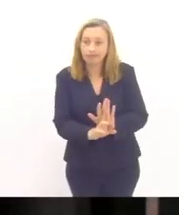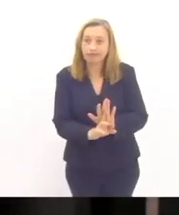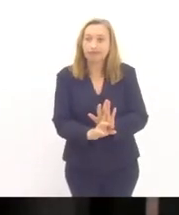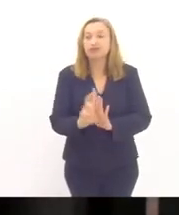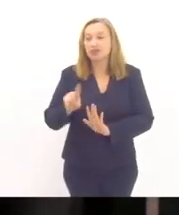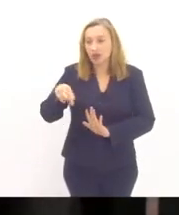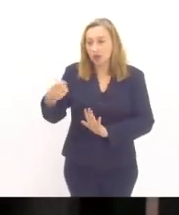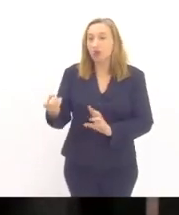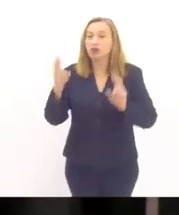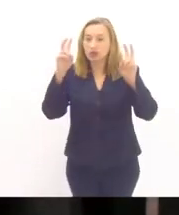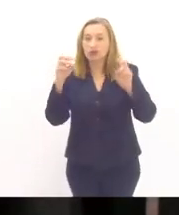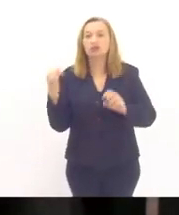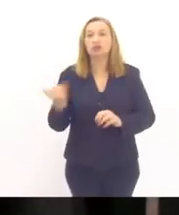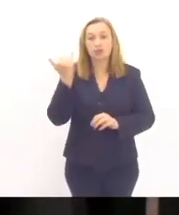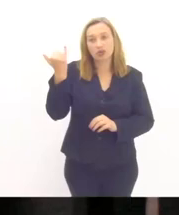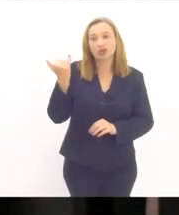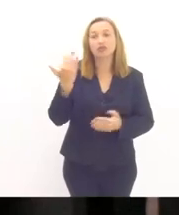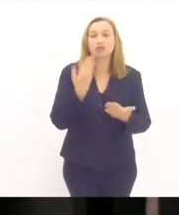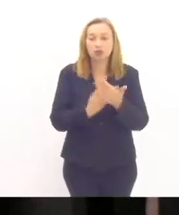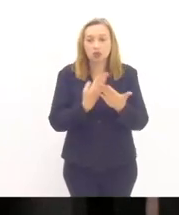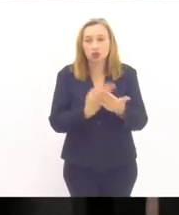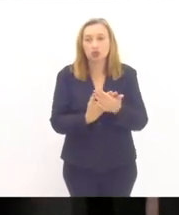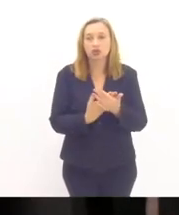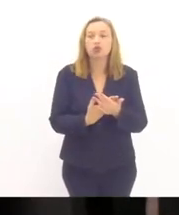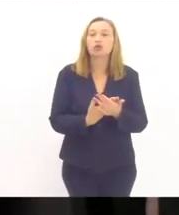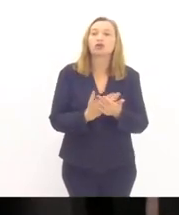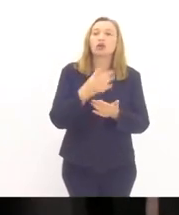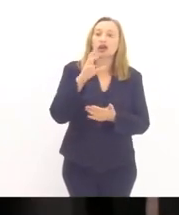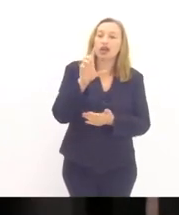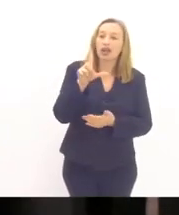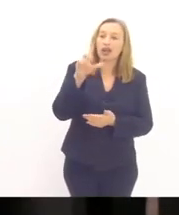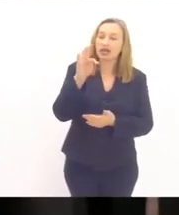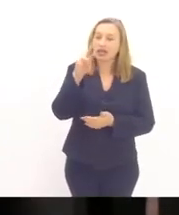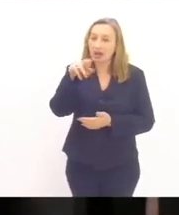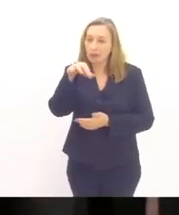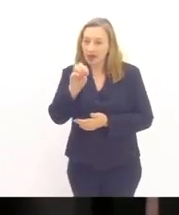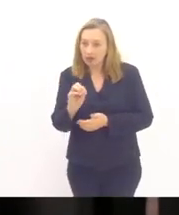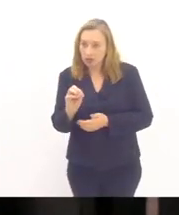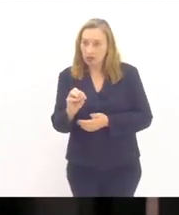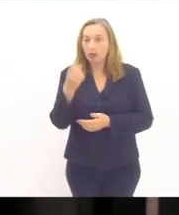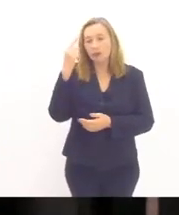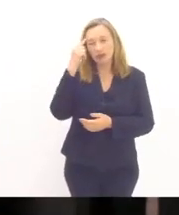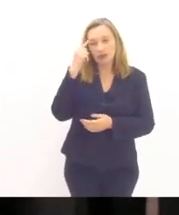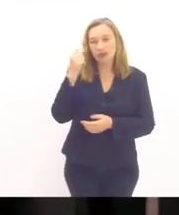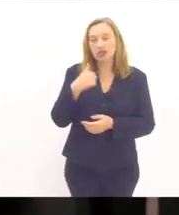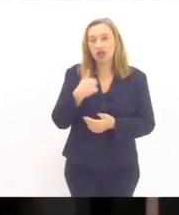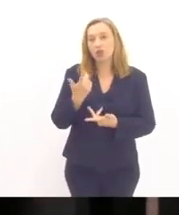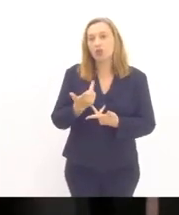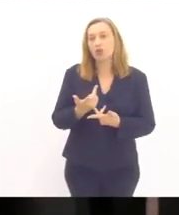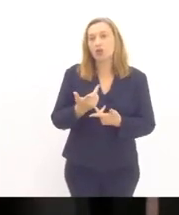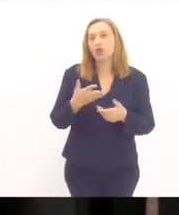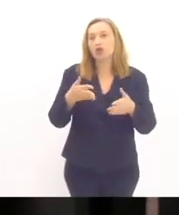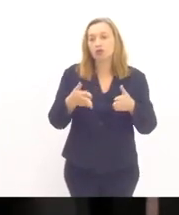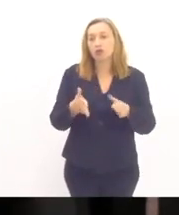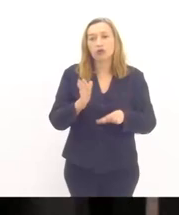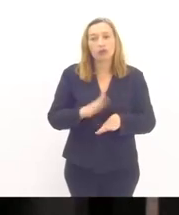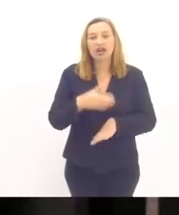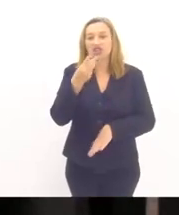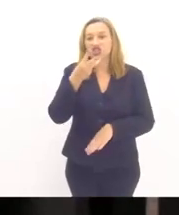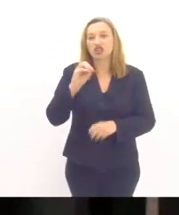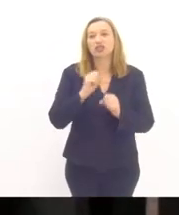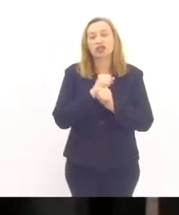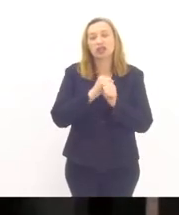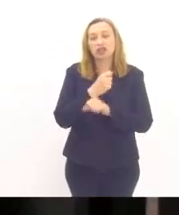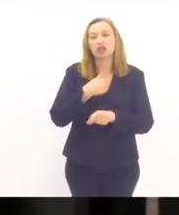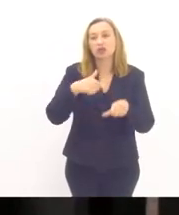um outro elemento muito importante para os estudos do letramento, que é um dos pensamentos que eu preconizo nesses mais de 30 anos